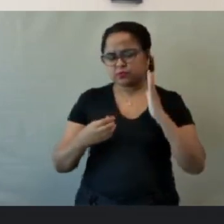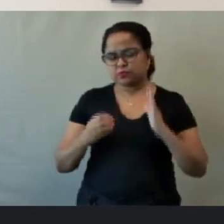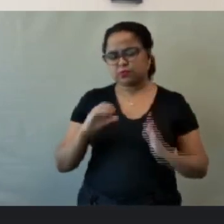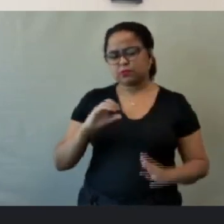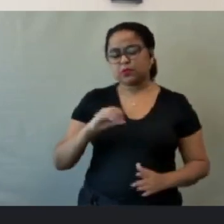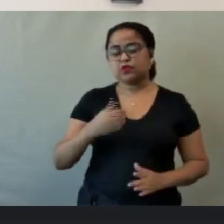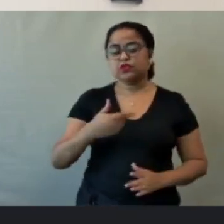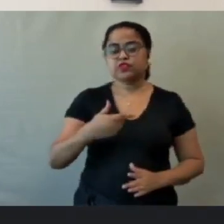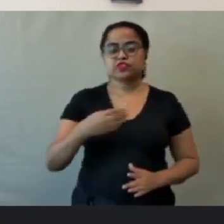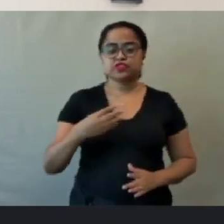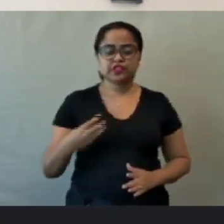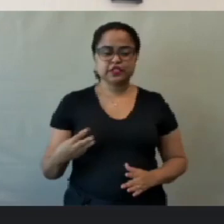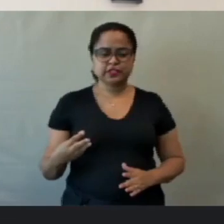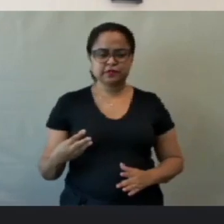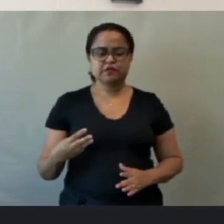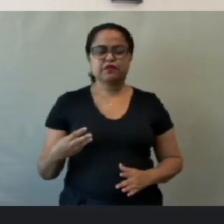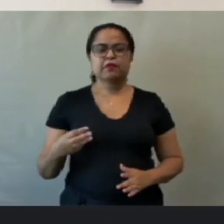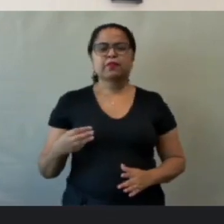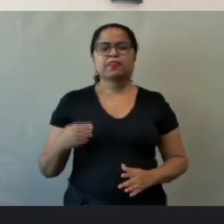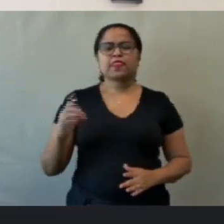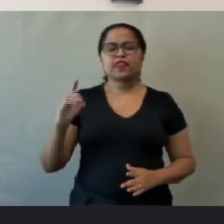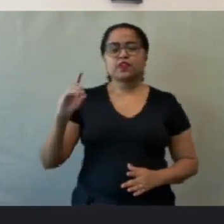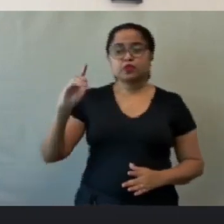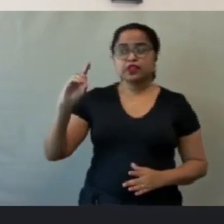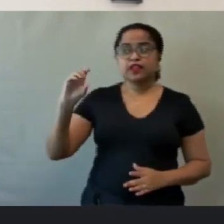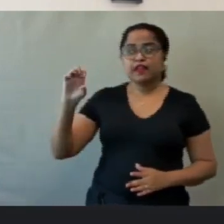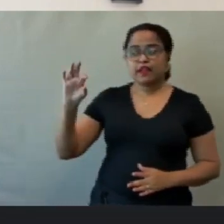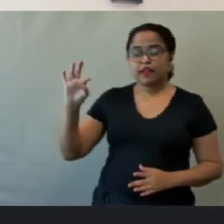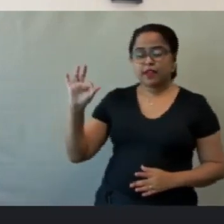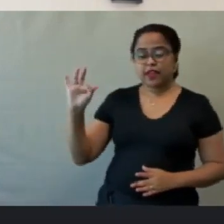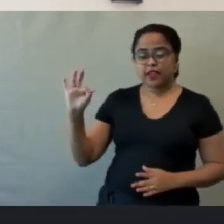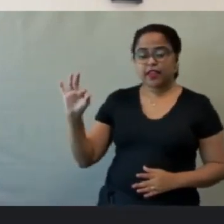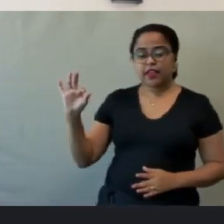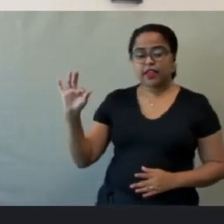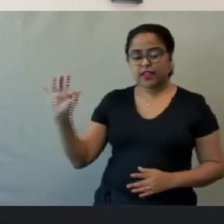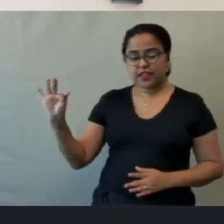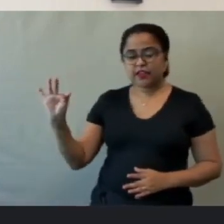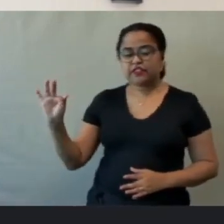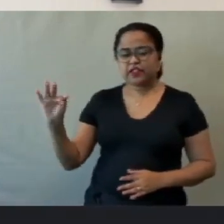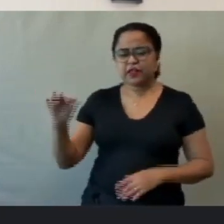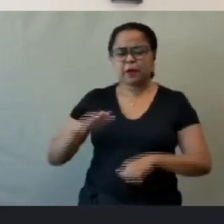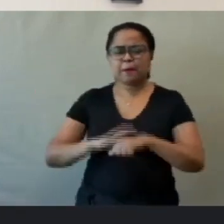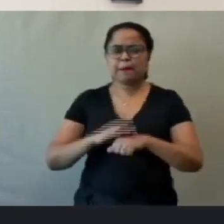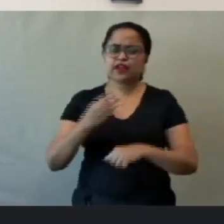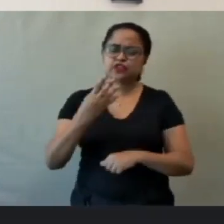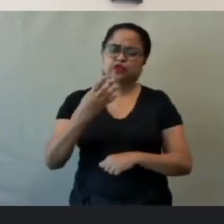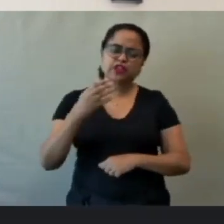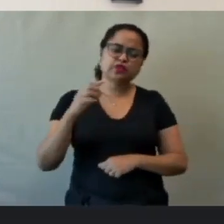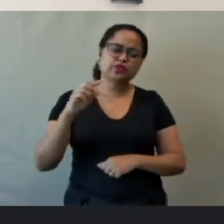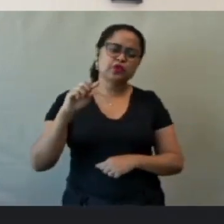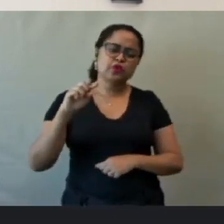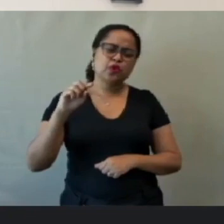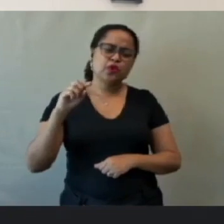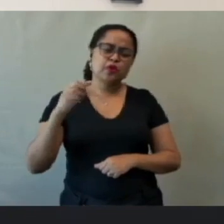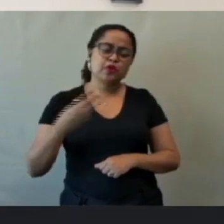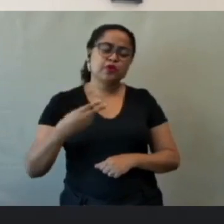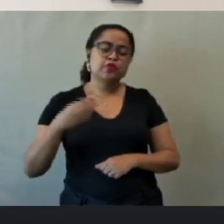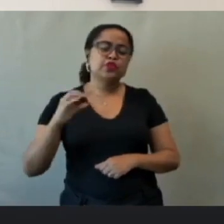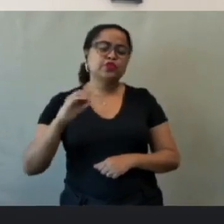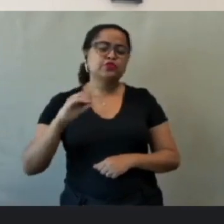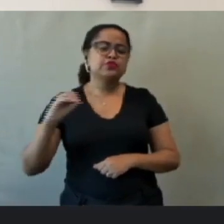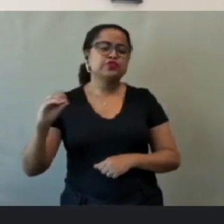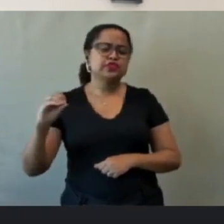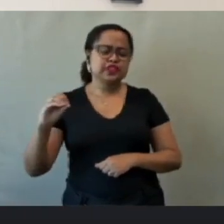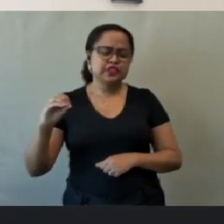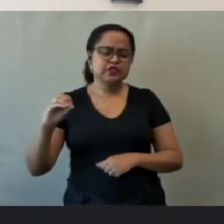o Distrito Federal. As etapas municipais, nós tivemos mais de 4.200 etapas municipais, com toda a